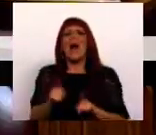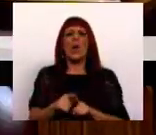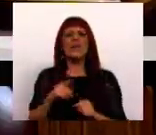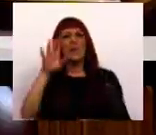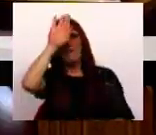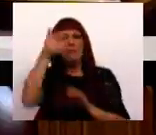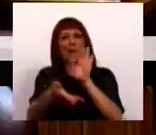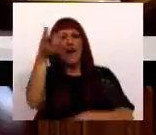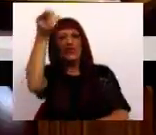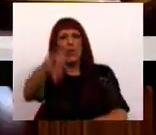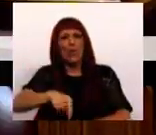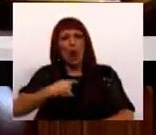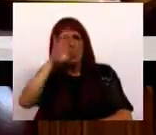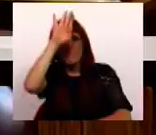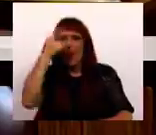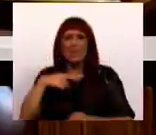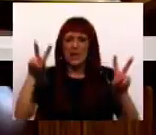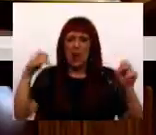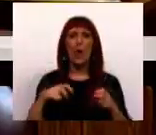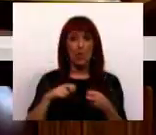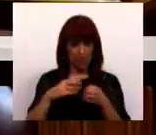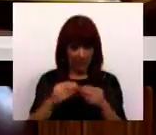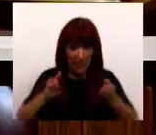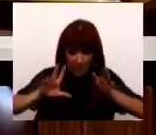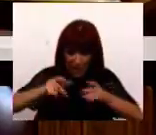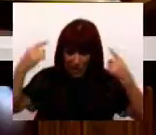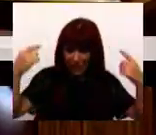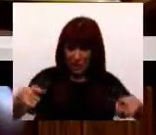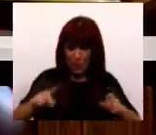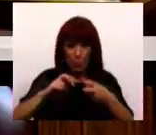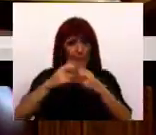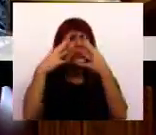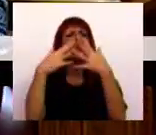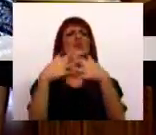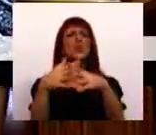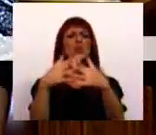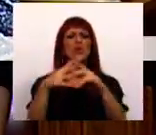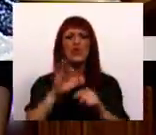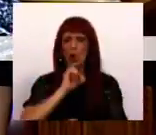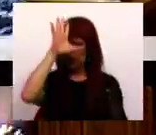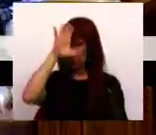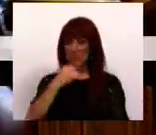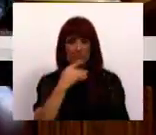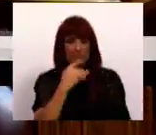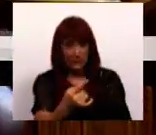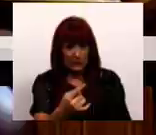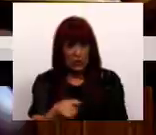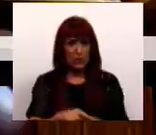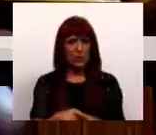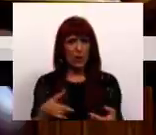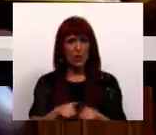do que o Papa. É preciso resolver os problemas que o país tem, os tais problemas estruturais que o Sr. Primeiro-Ministro diz e que, se